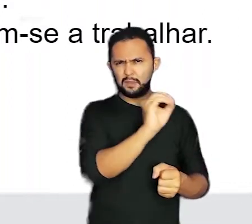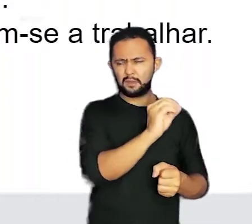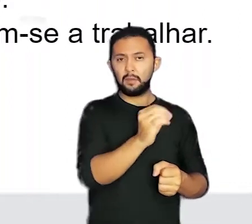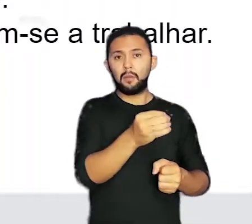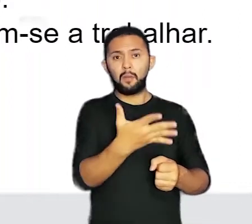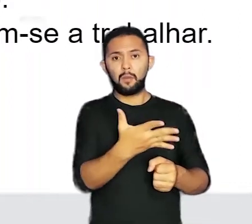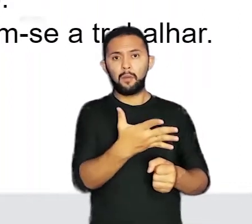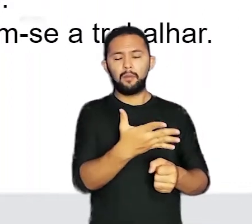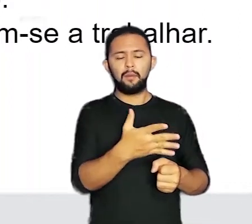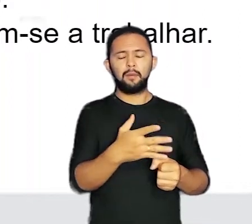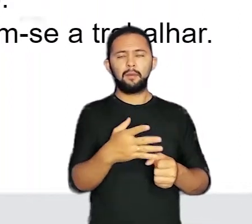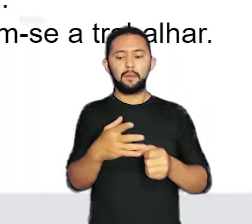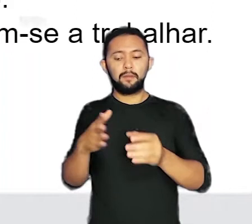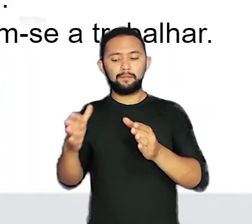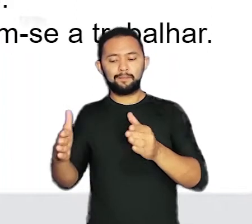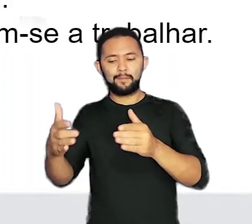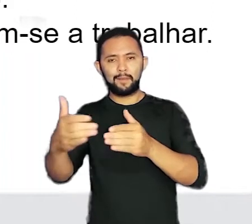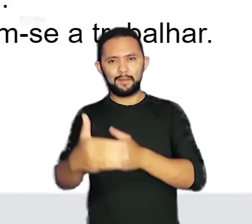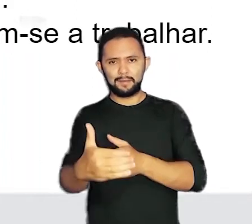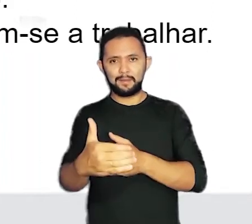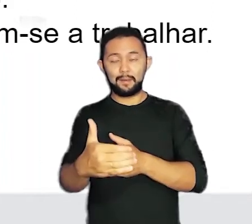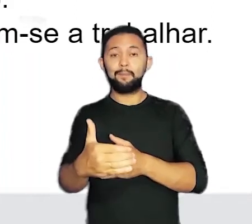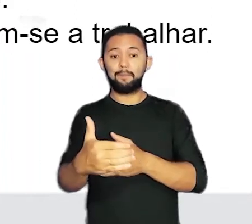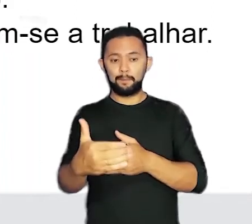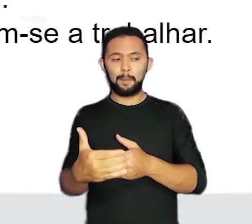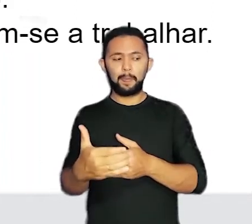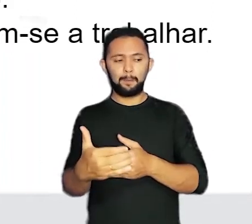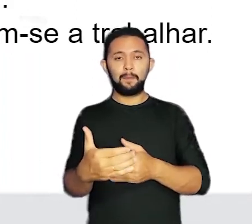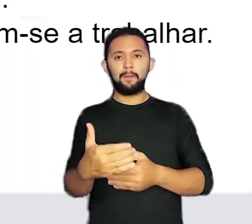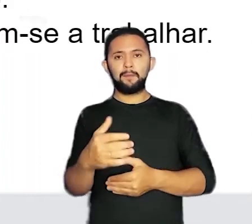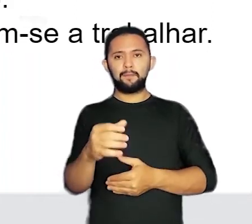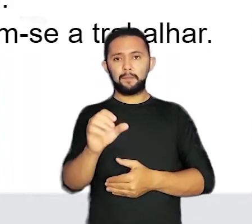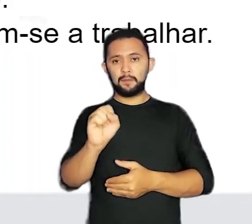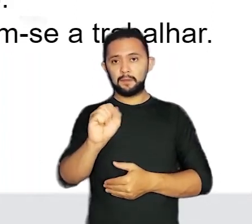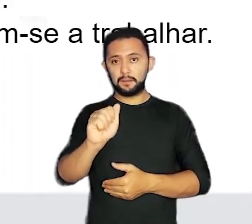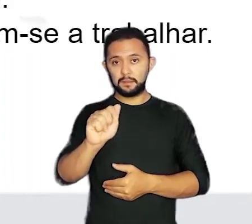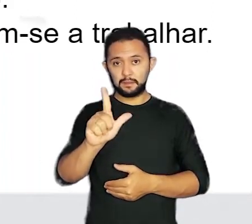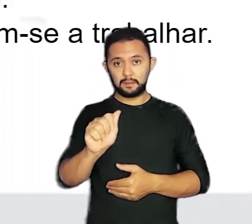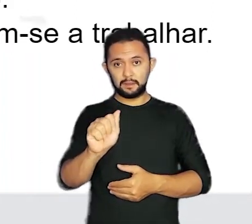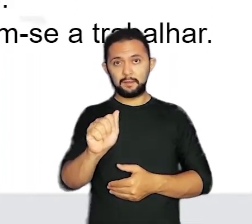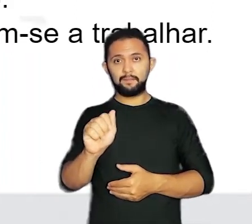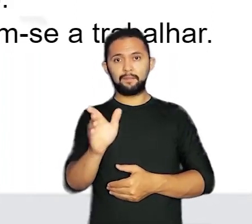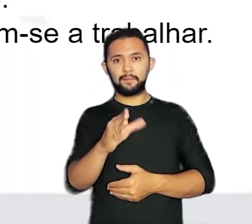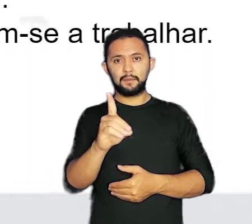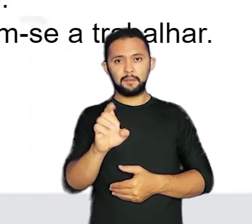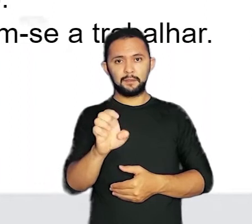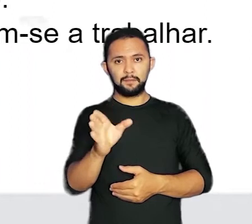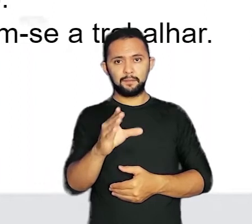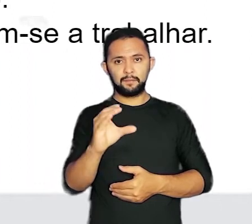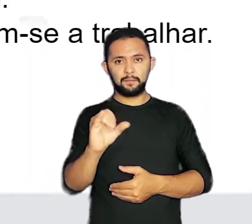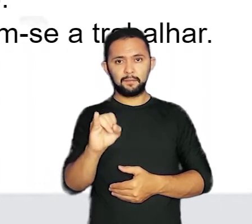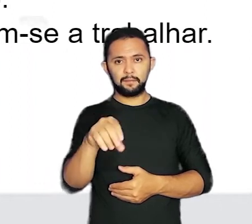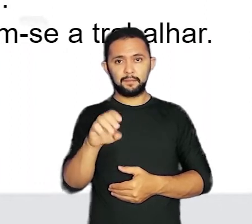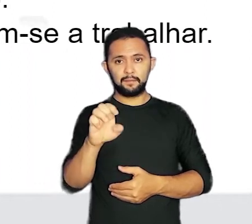dentro desse sujeito apareceram aí 4 palavras. E dentro dessas 4, só uma é indispensável. Eu posso resumir todo